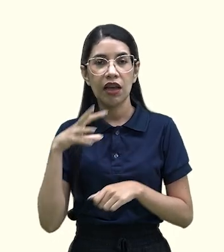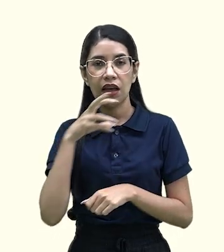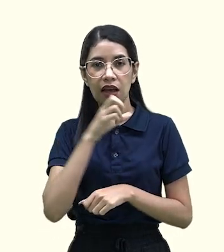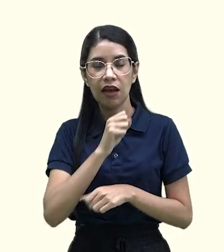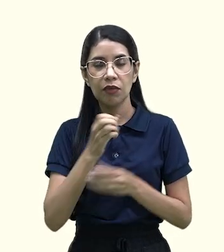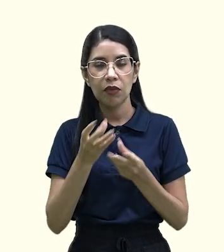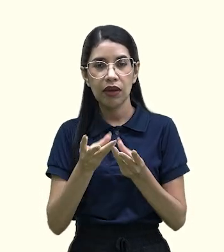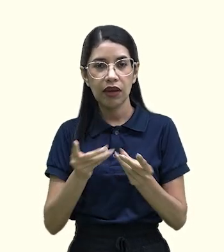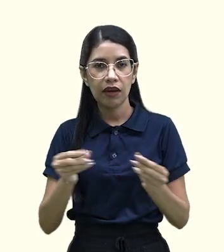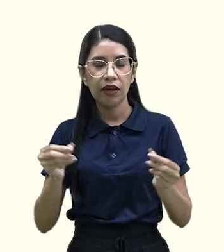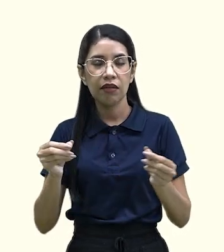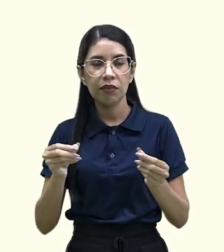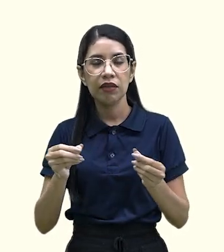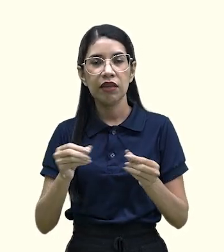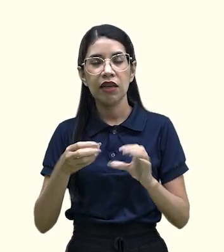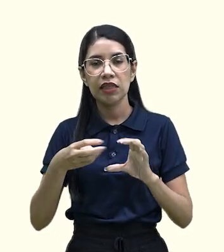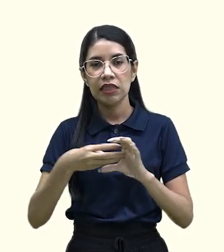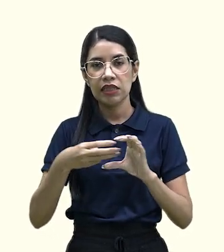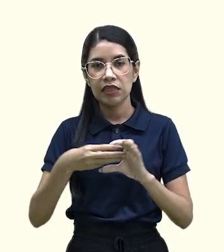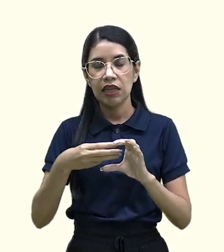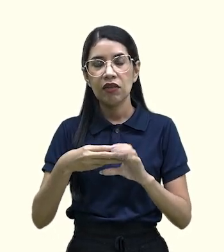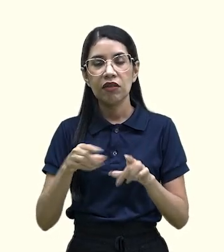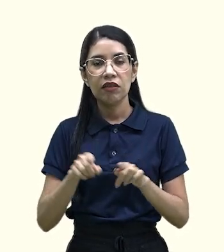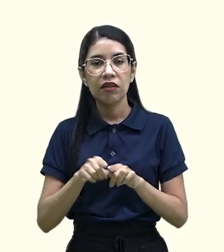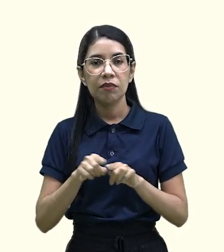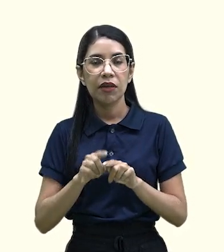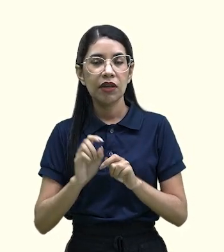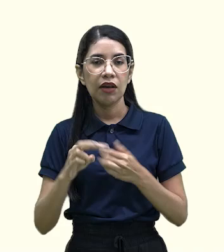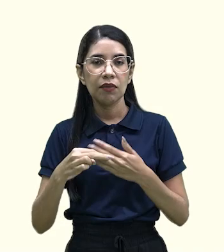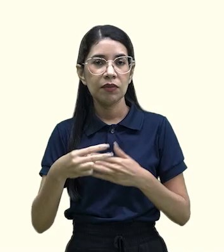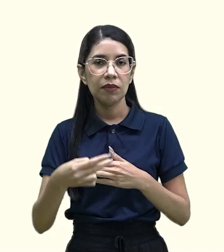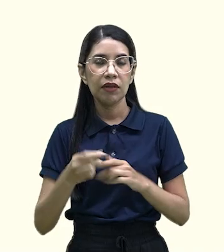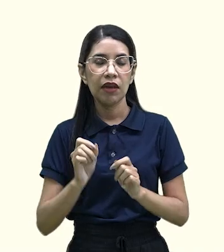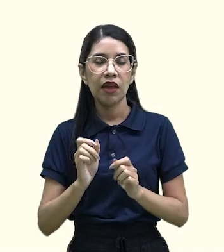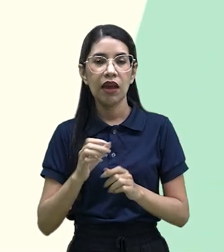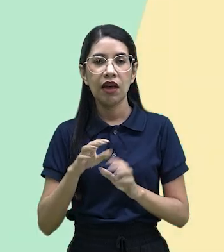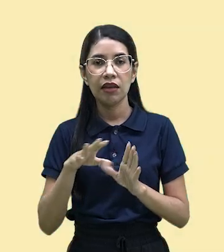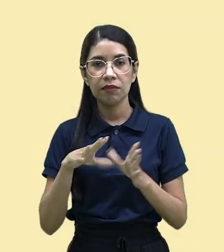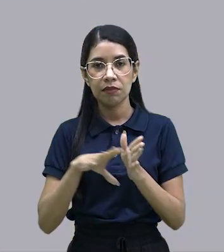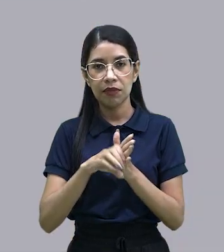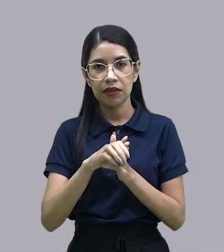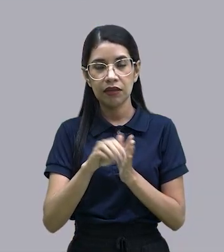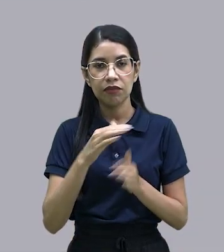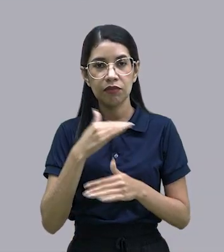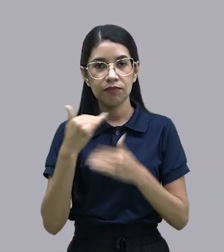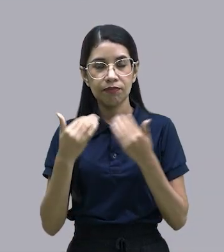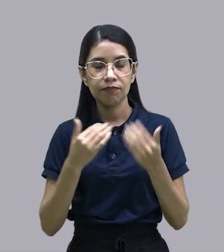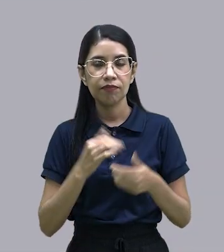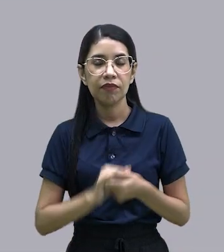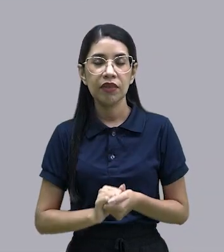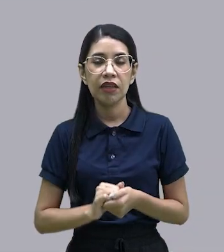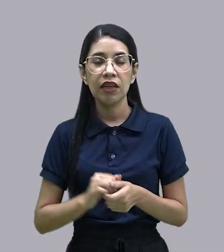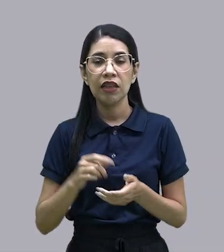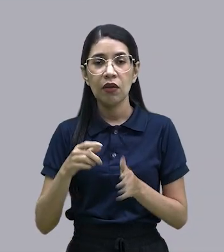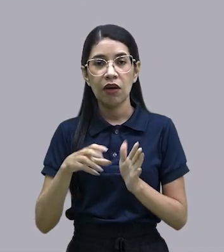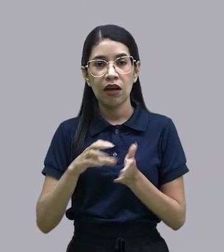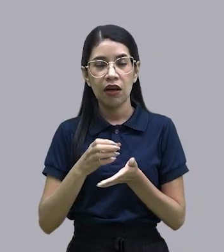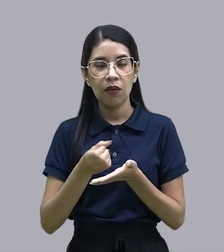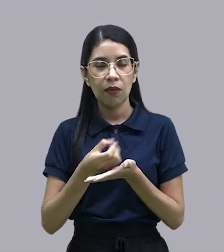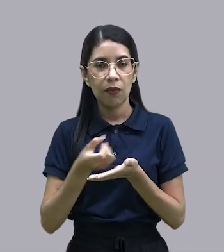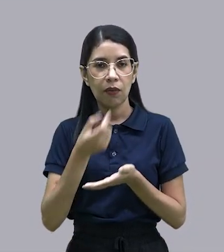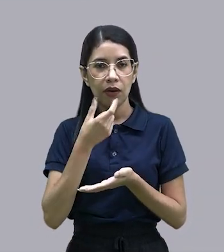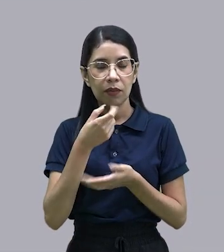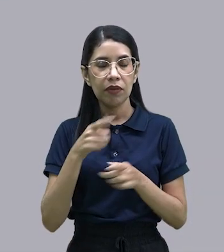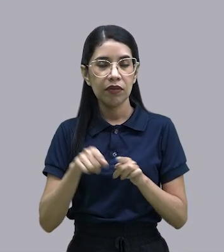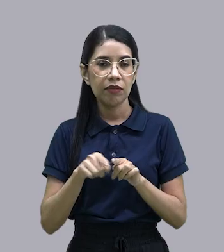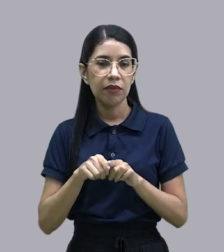lise, destruição da célula e, consequentemente, morte das bactérias. A penicilina, logo após seu surgimento,